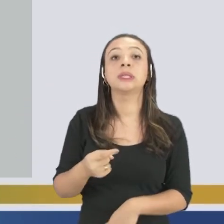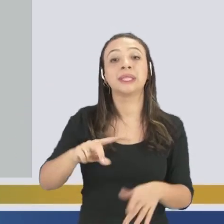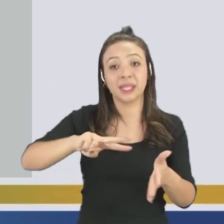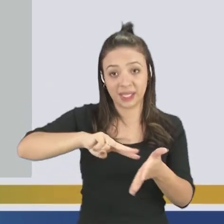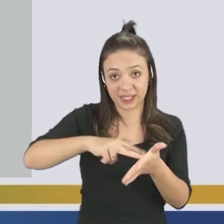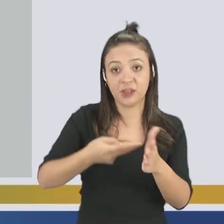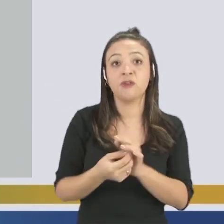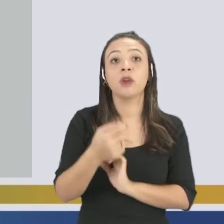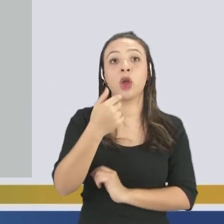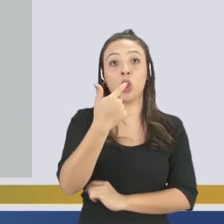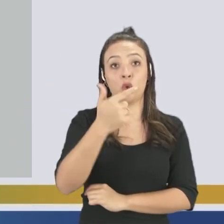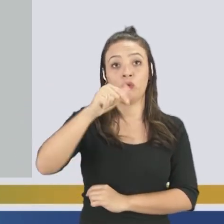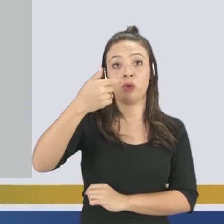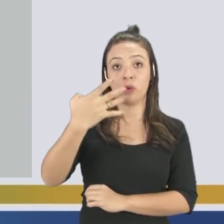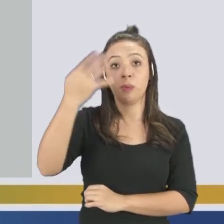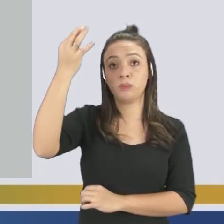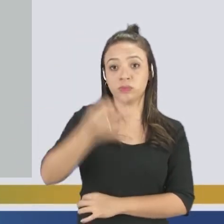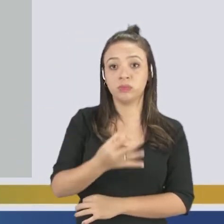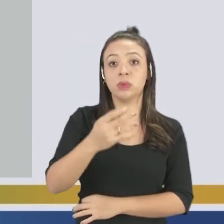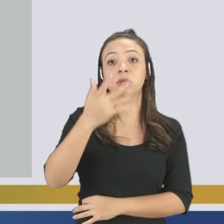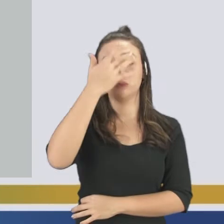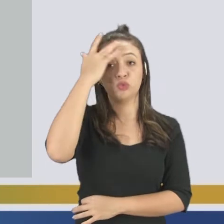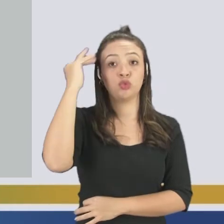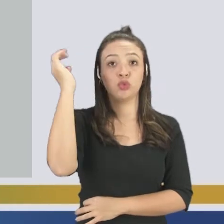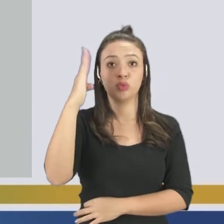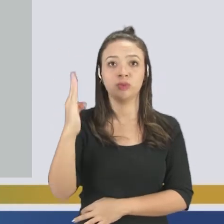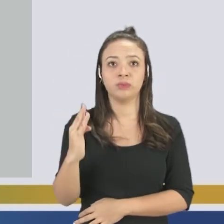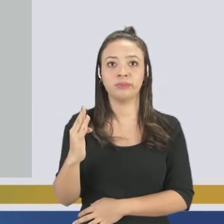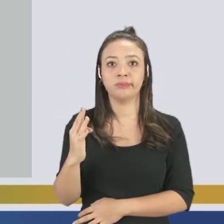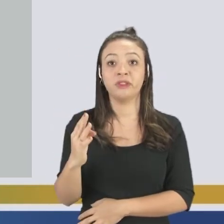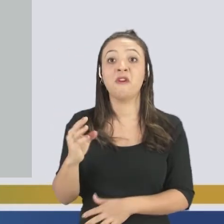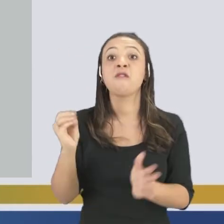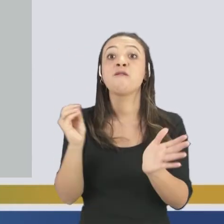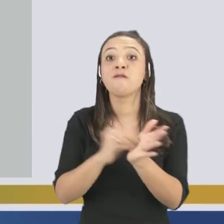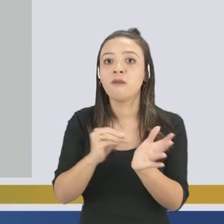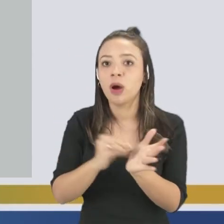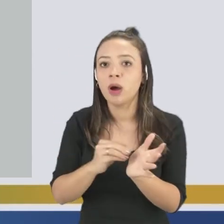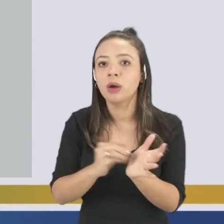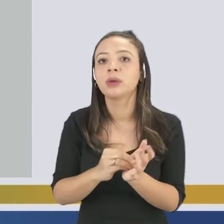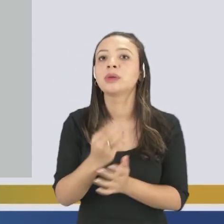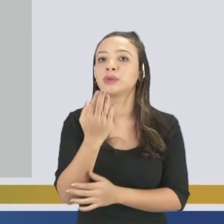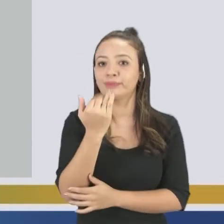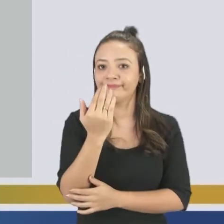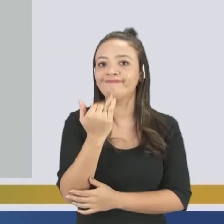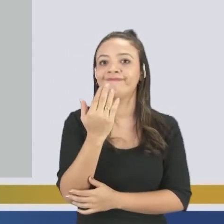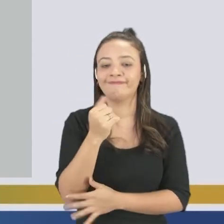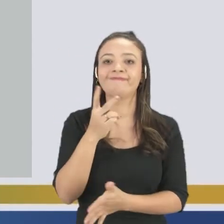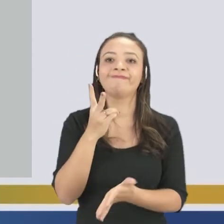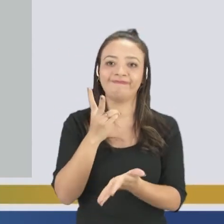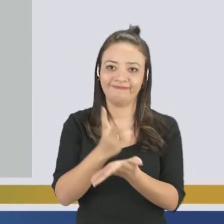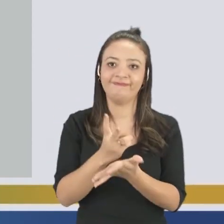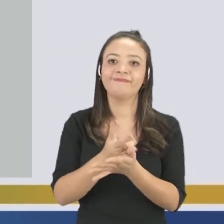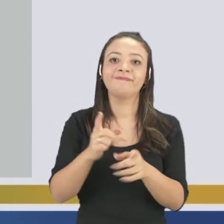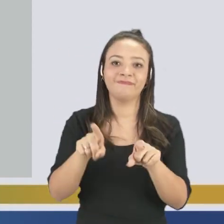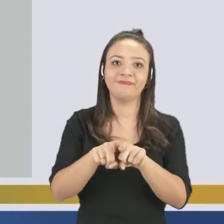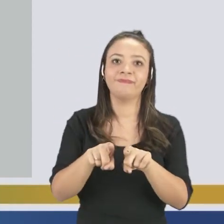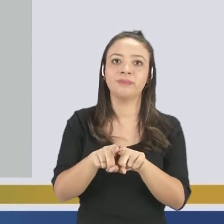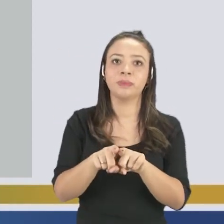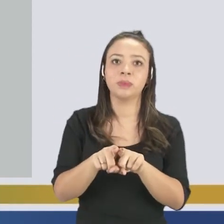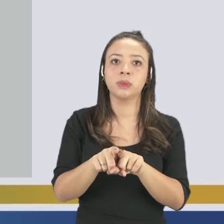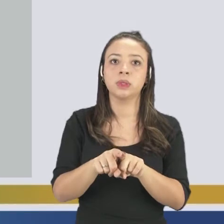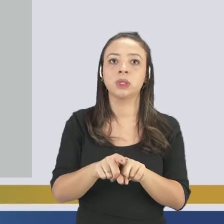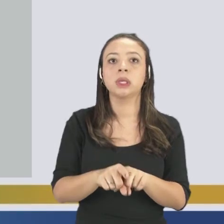2,4% dos brasileiros não têm o que comer todos os dias. 11,7 milhões,